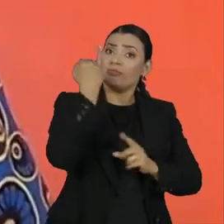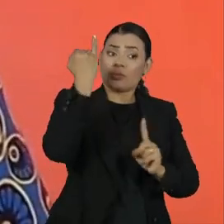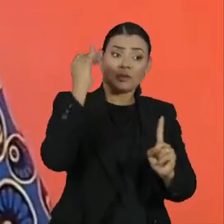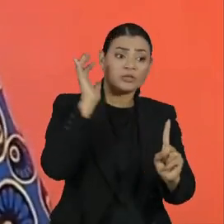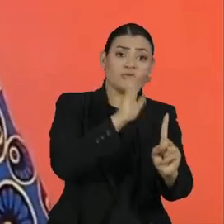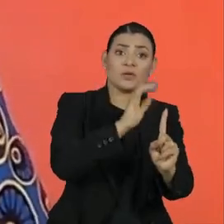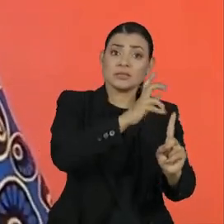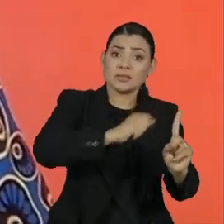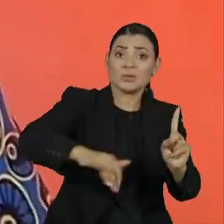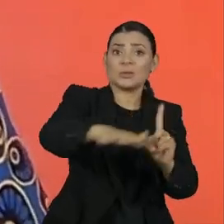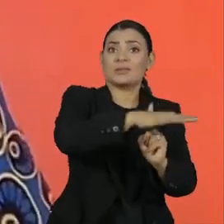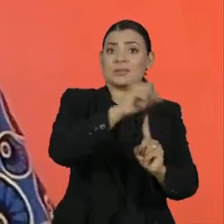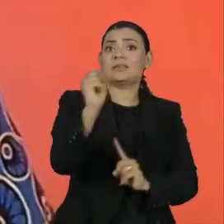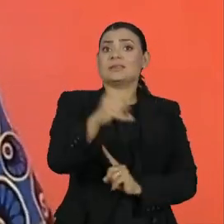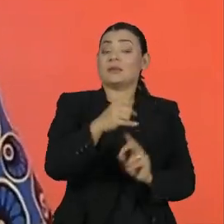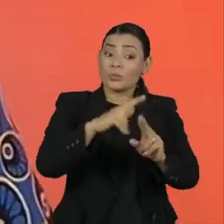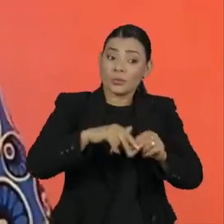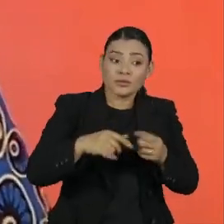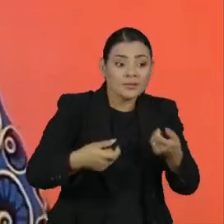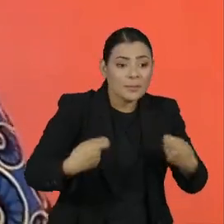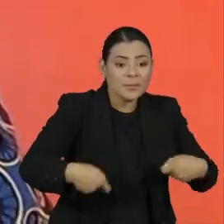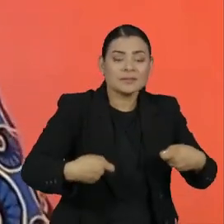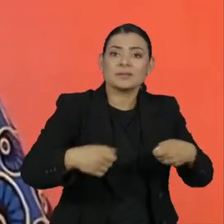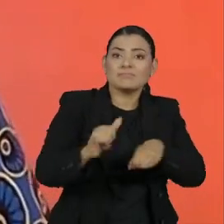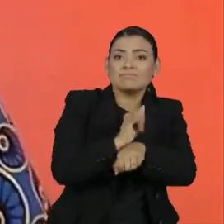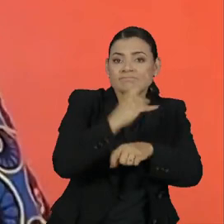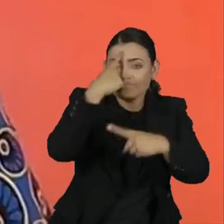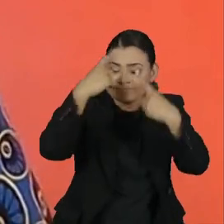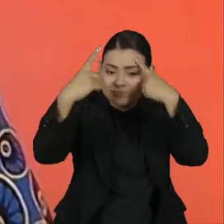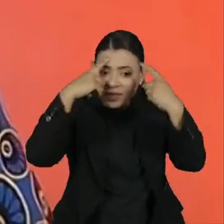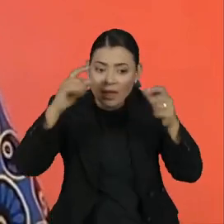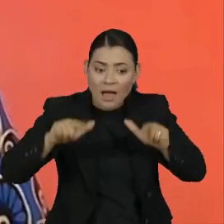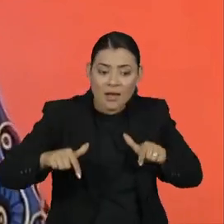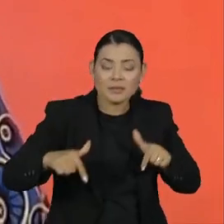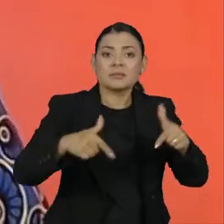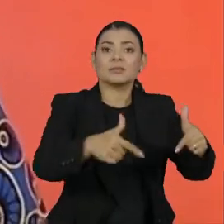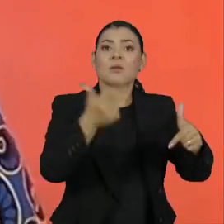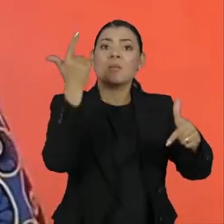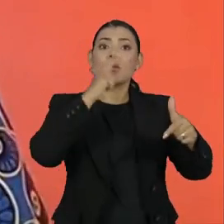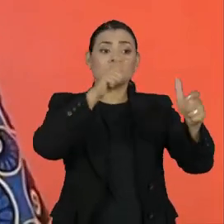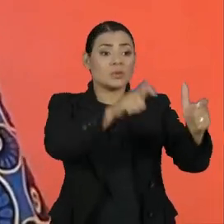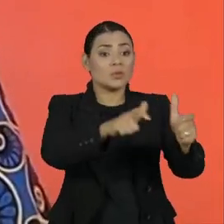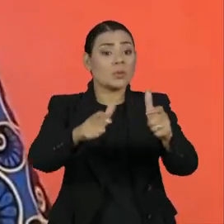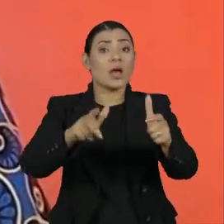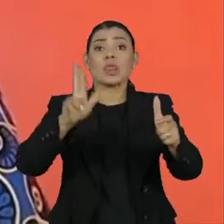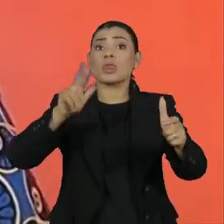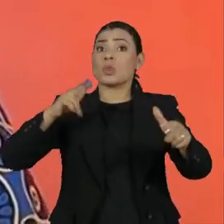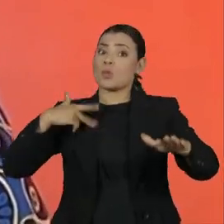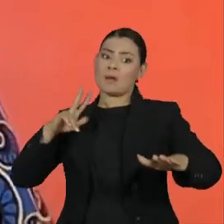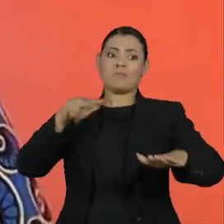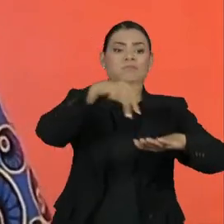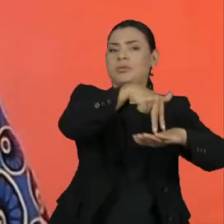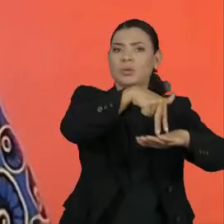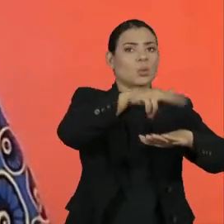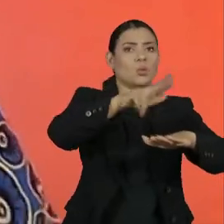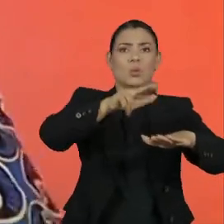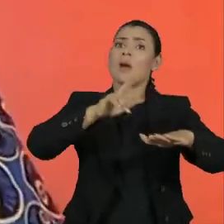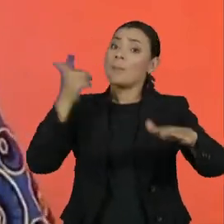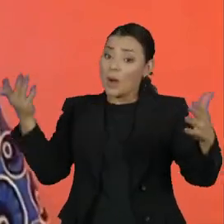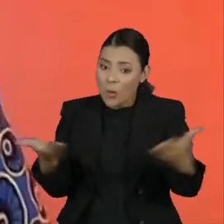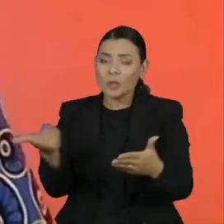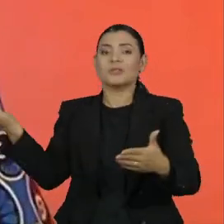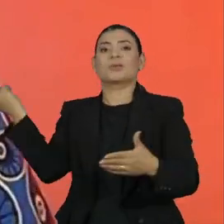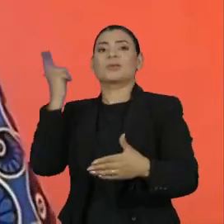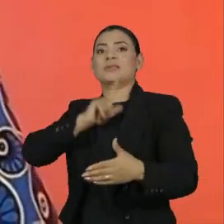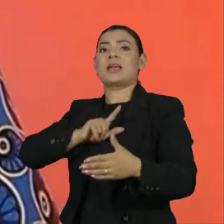dessa consciência, criar novos mecanismos, novas formas de chegar a espaços onde nunca estivemos antes, mas estamos hoje